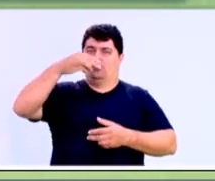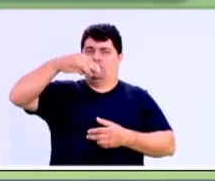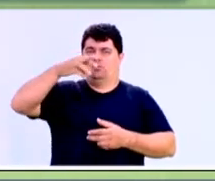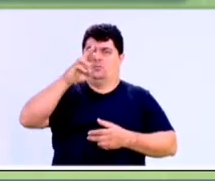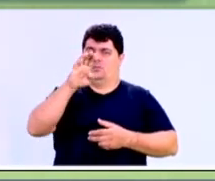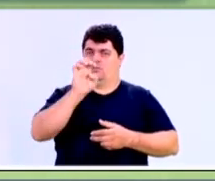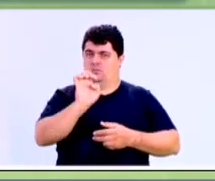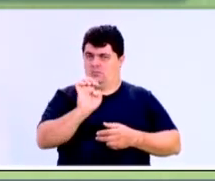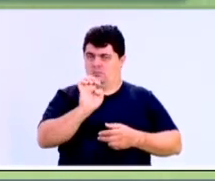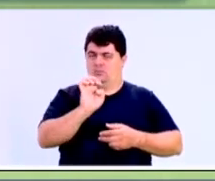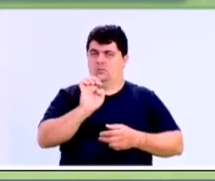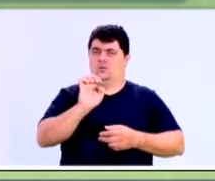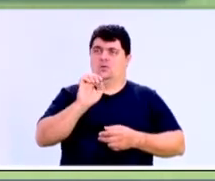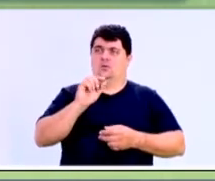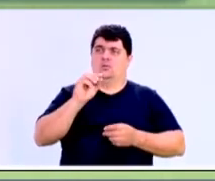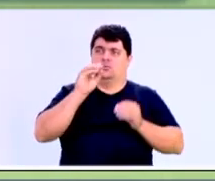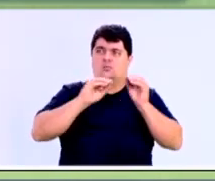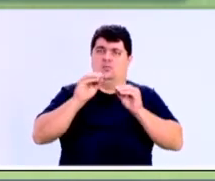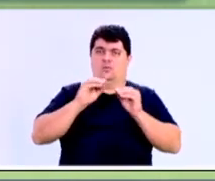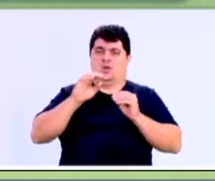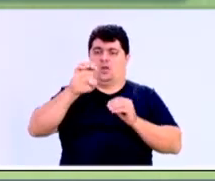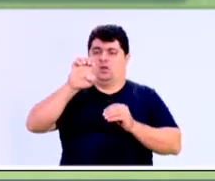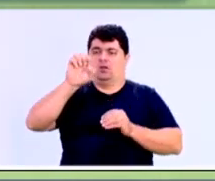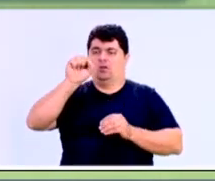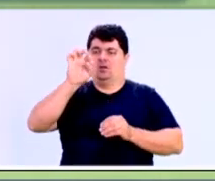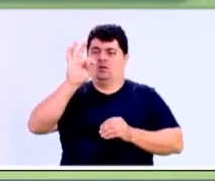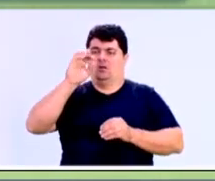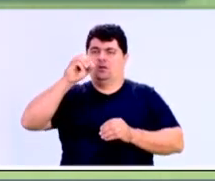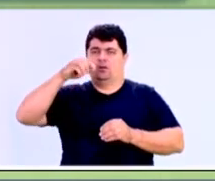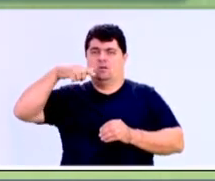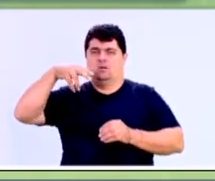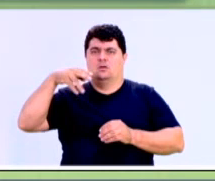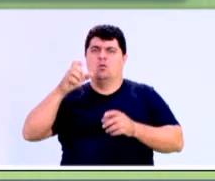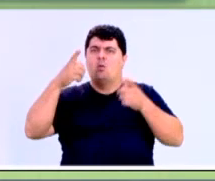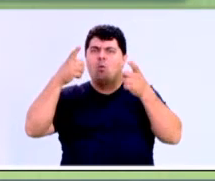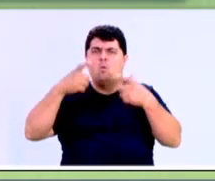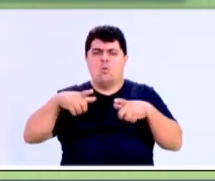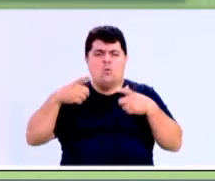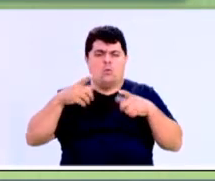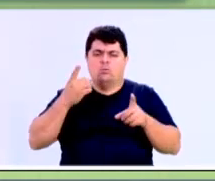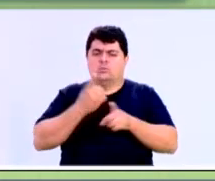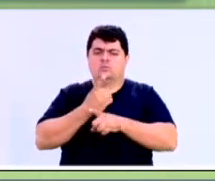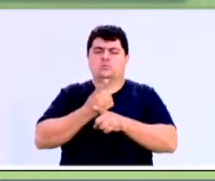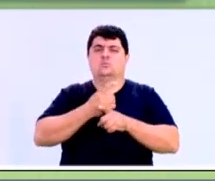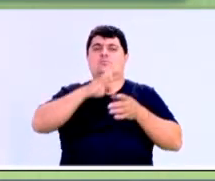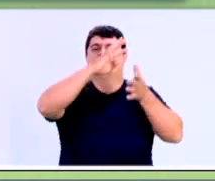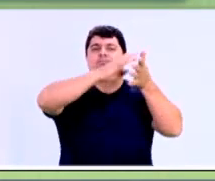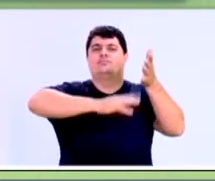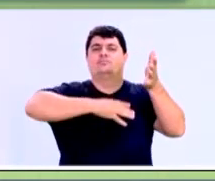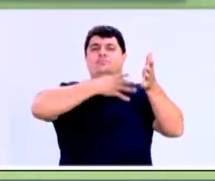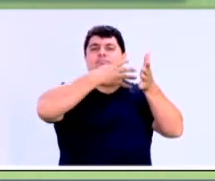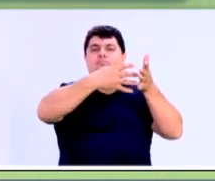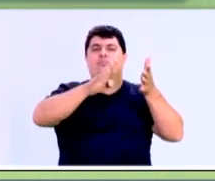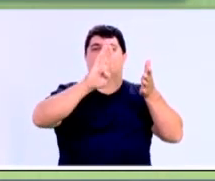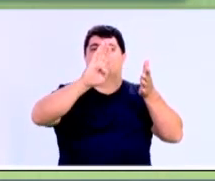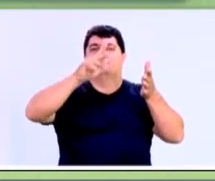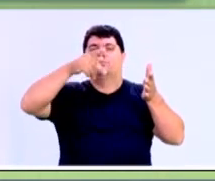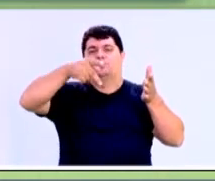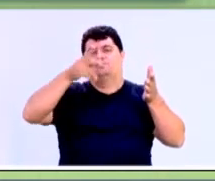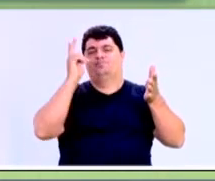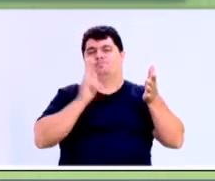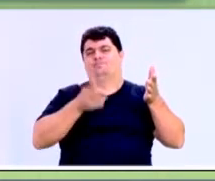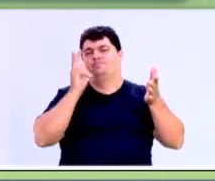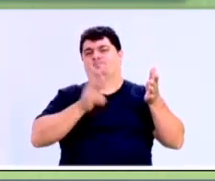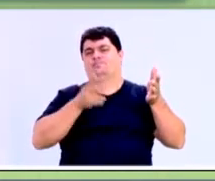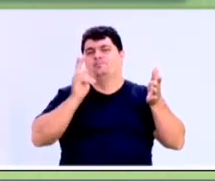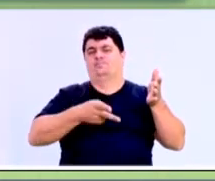estoque eu calculo pegando o estoque. Aonde que eu pego essa informação? No balanço patrimonial. Se